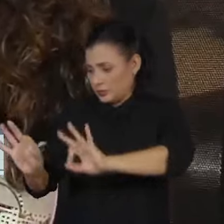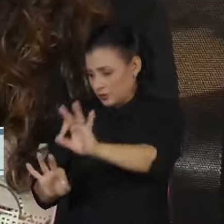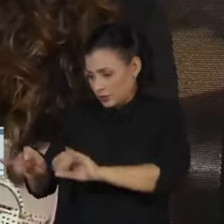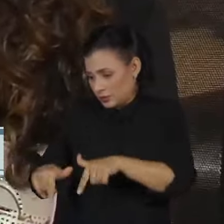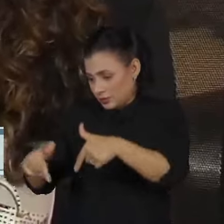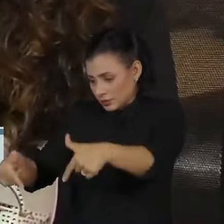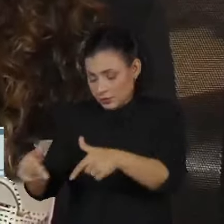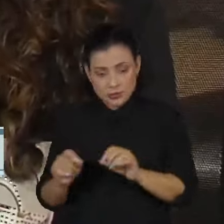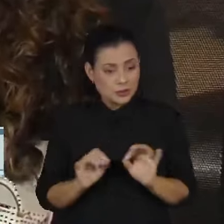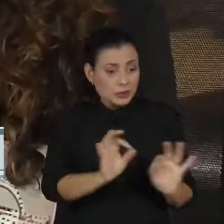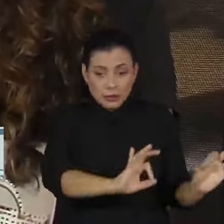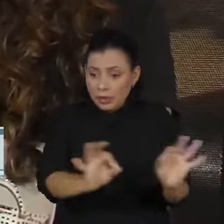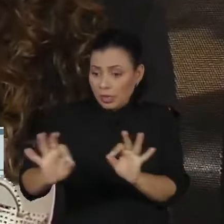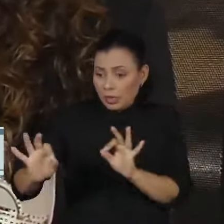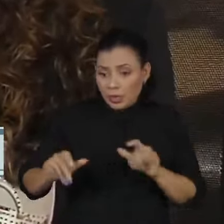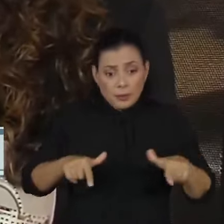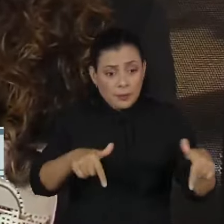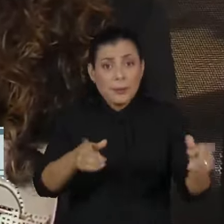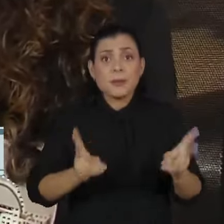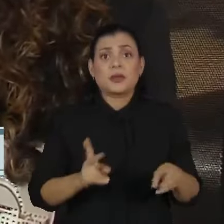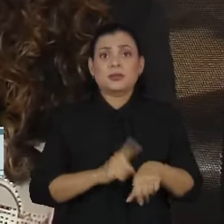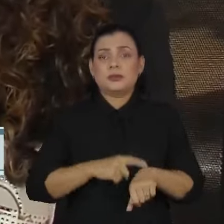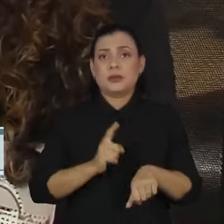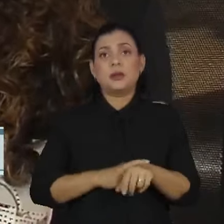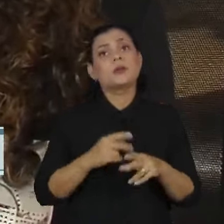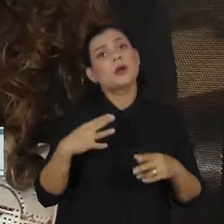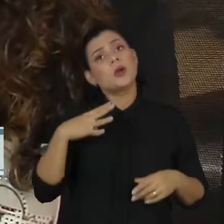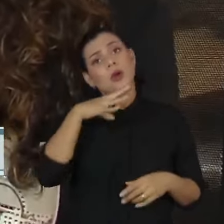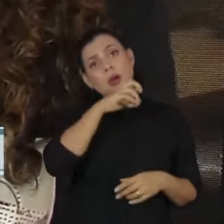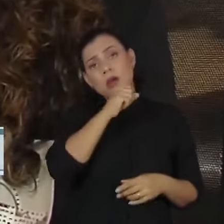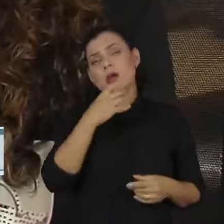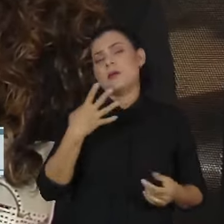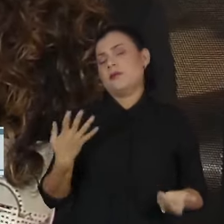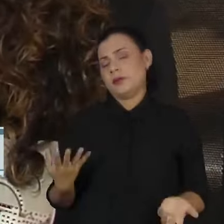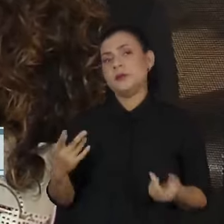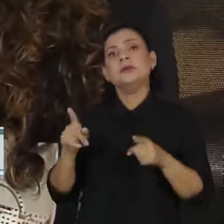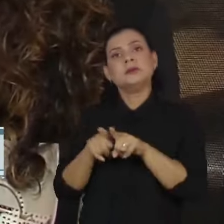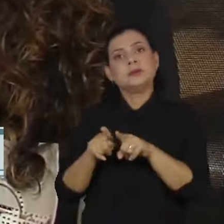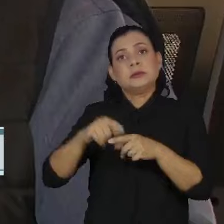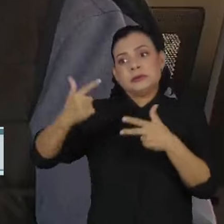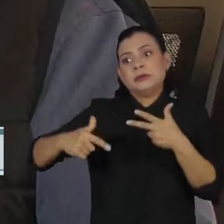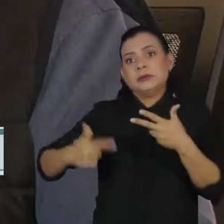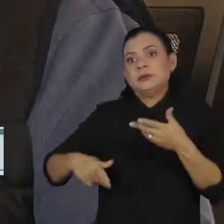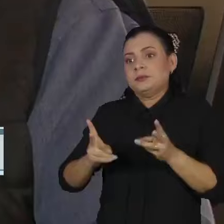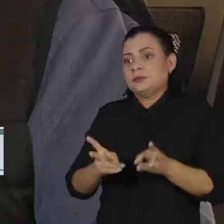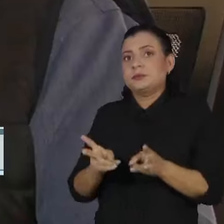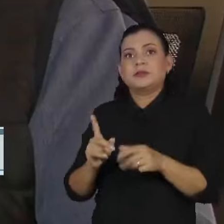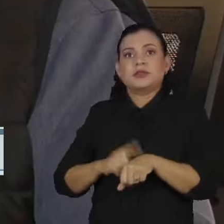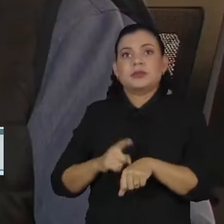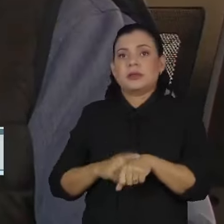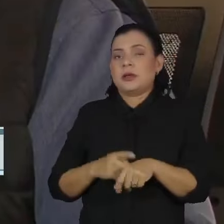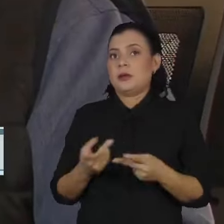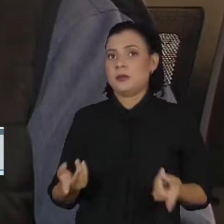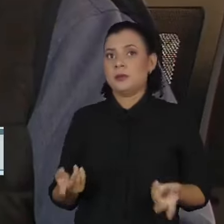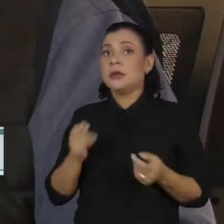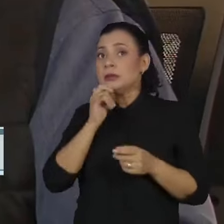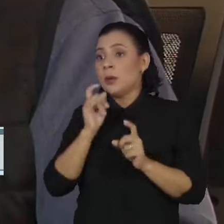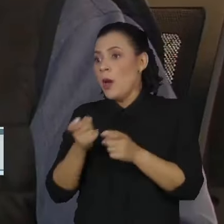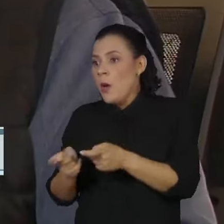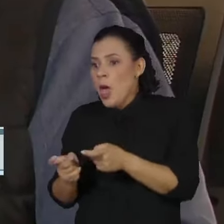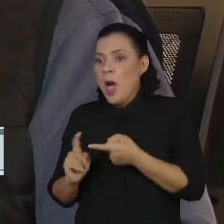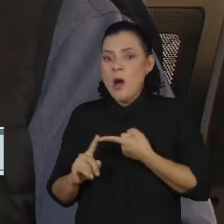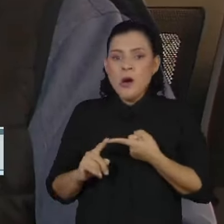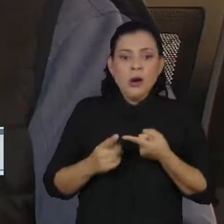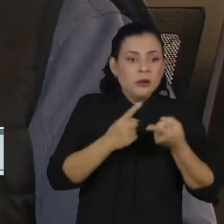local e você tenha muitas tarefas para fazer, acaba acumulando algumas coisas. Se entrou duas reuniões ao mesmo tempo,